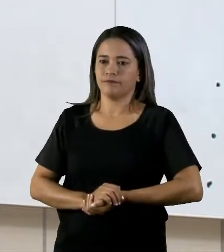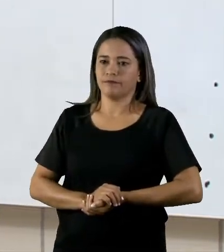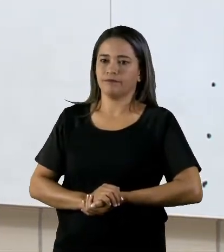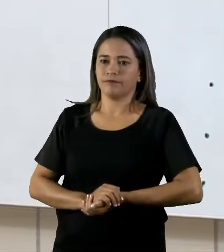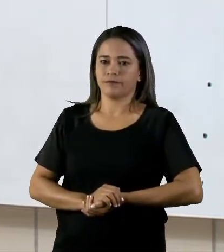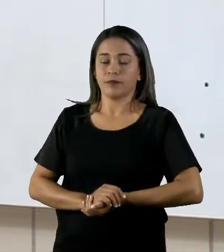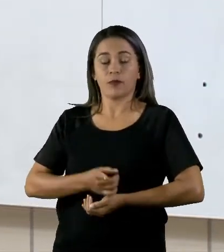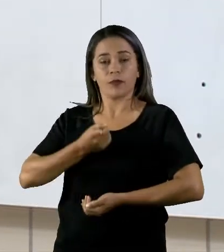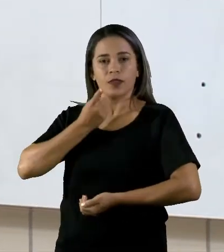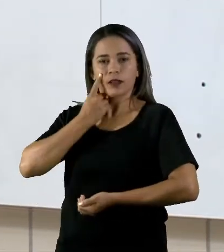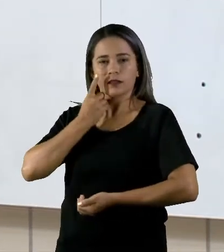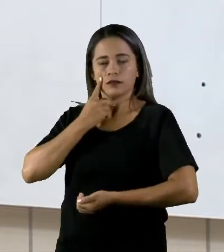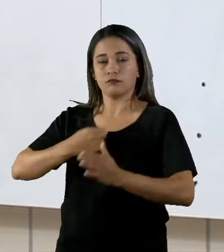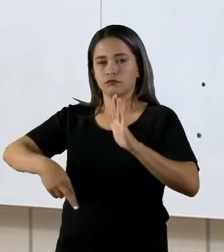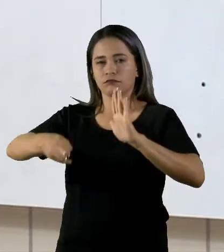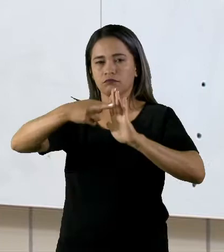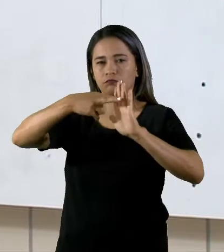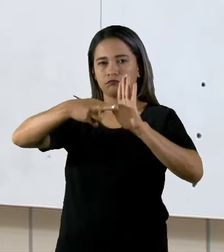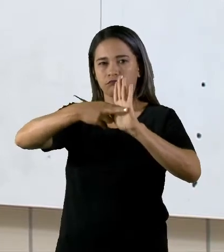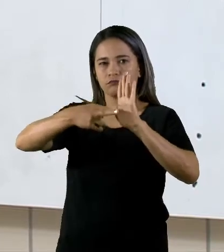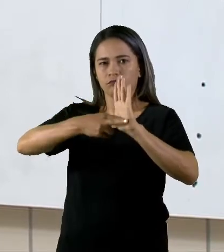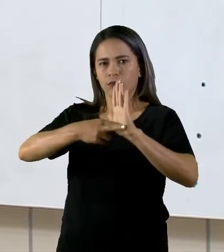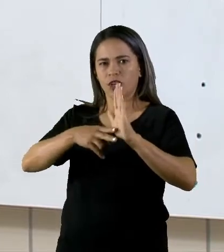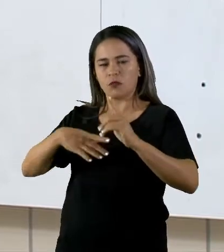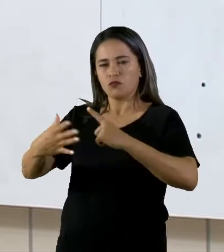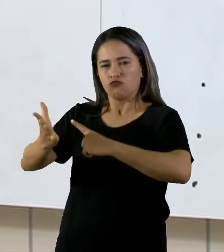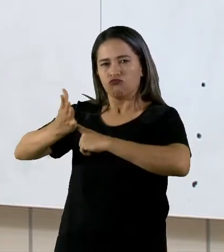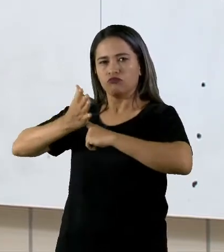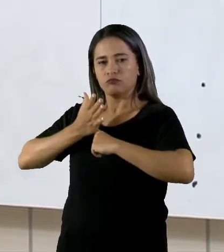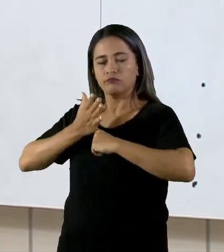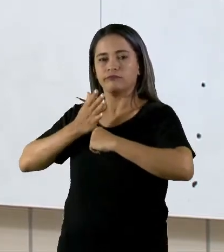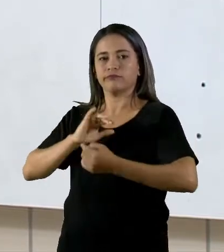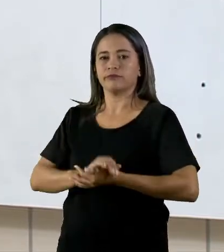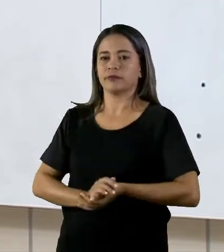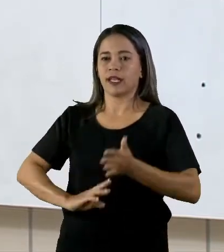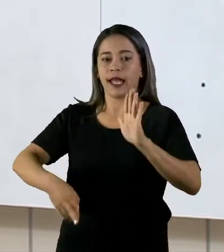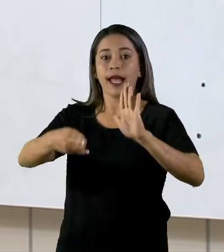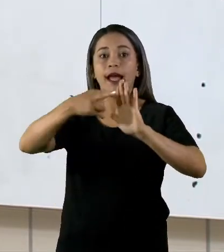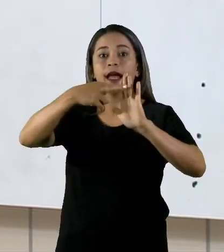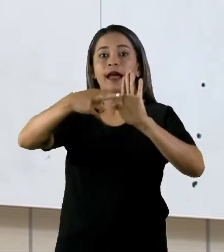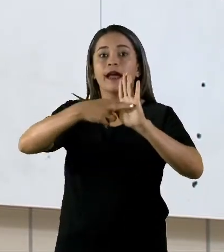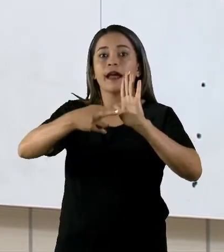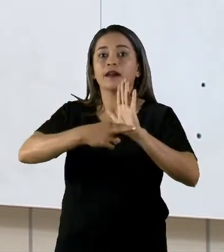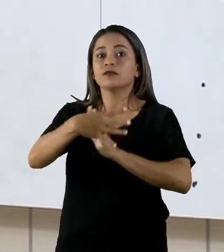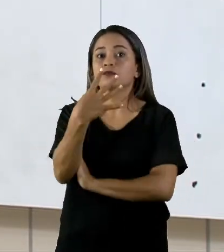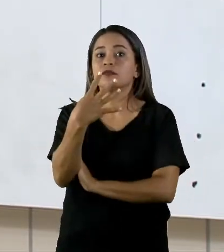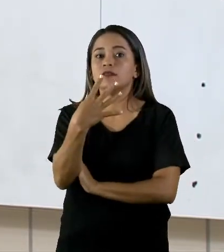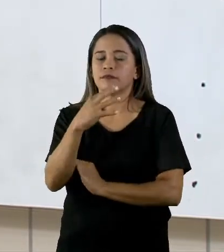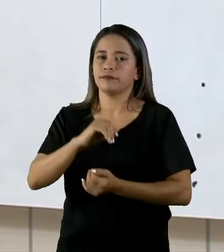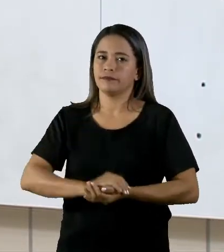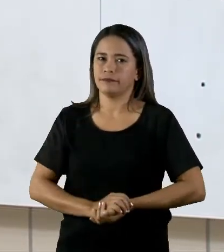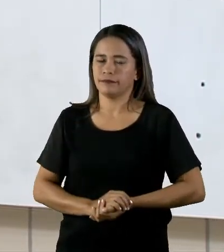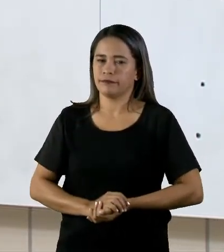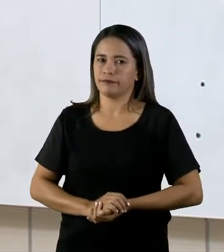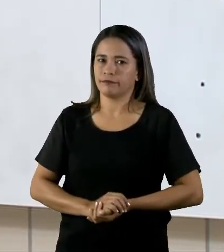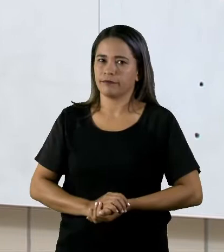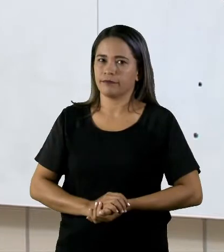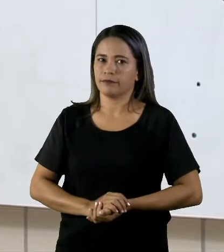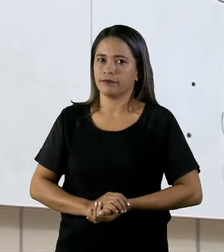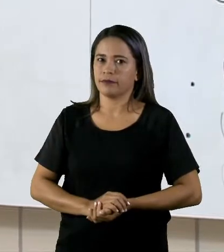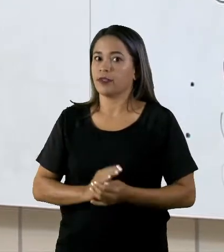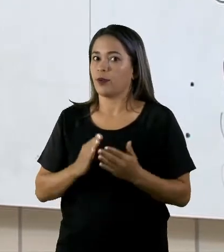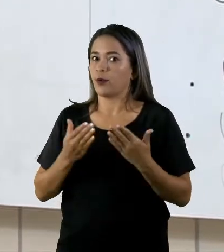3. Olha só, a regra já me ajuda muito. A regra do 4. A regra do 4 é